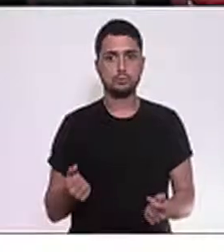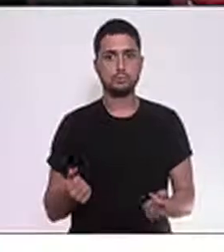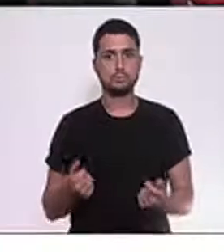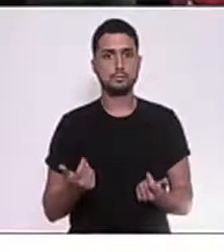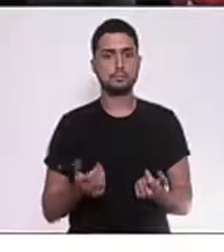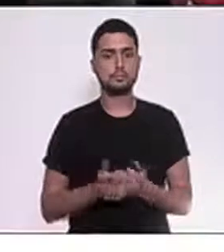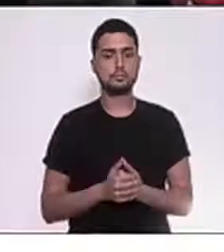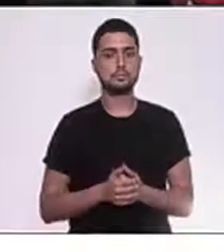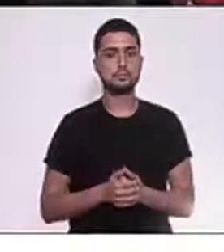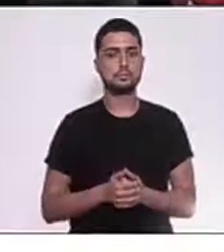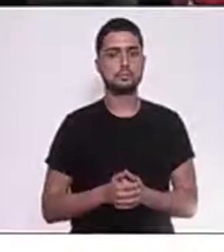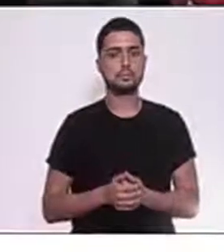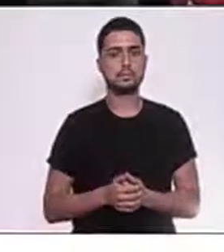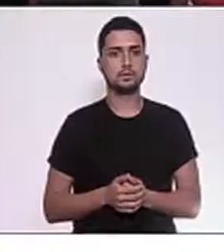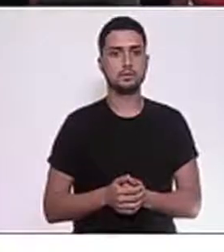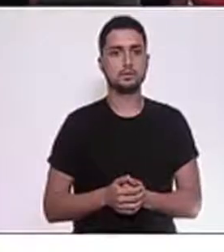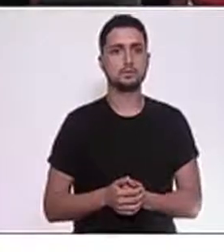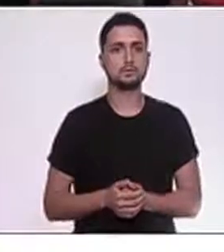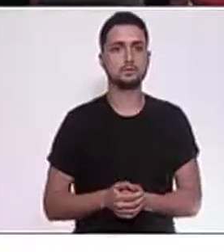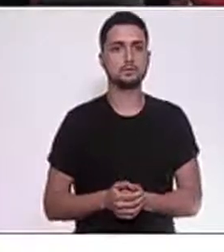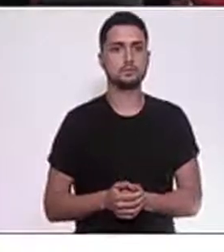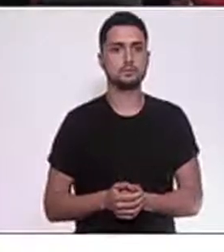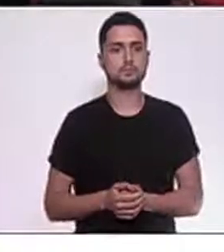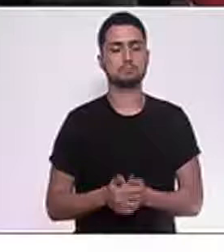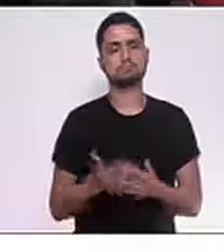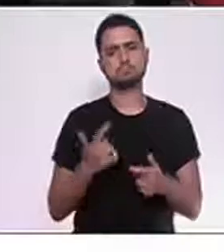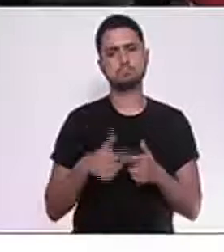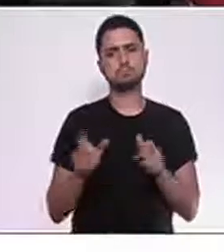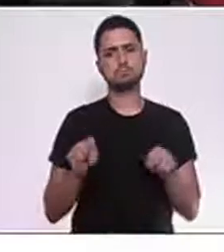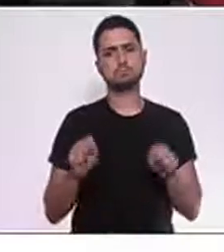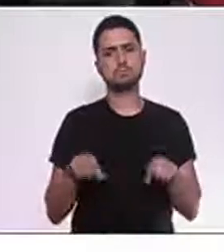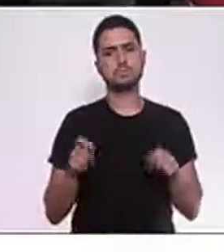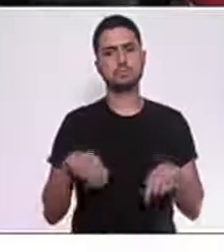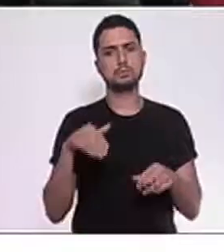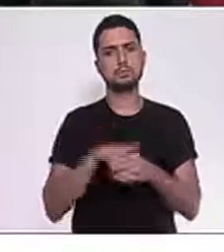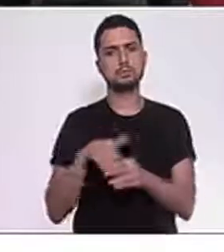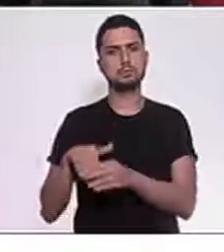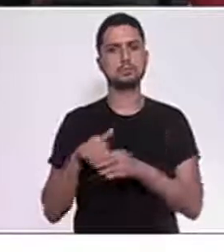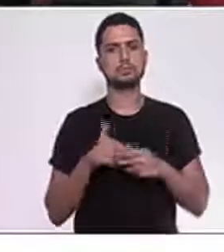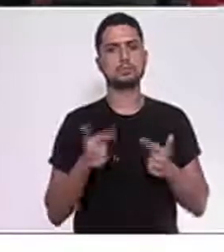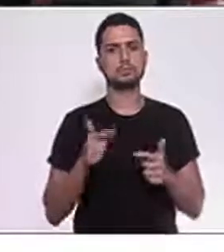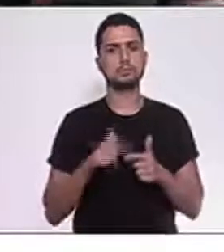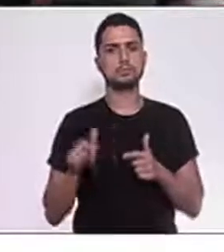Então, Vossa Excelência, vamos pode apresentar, a gente bota para votar sem problema. A gente trata a matéria aqui,